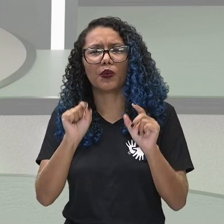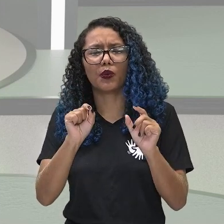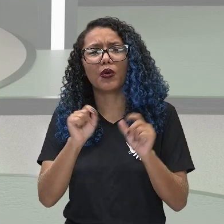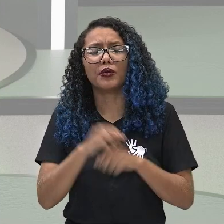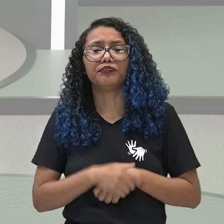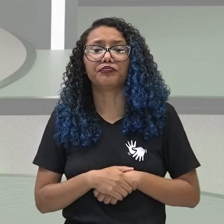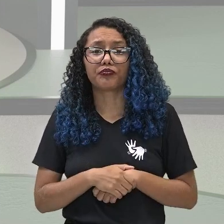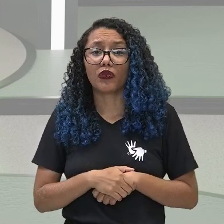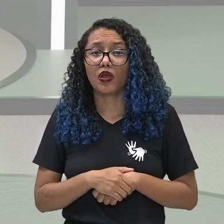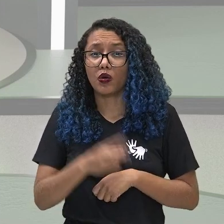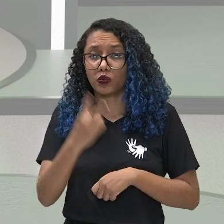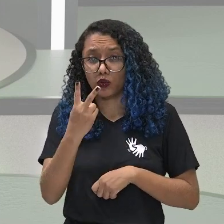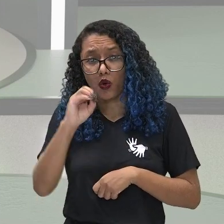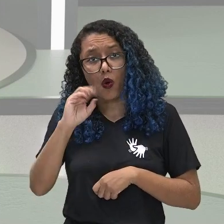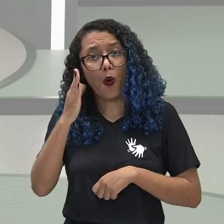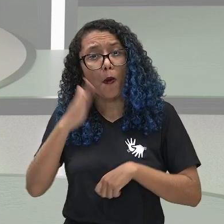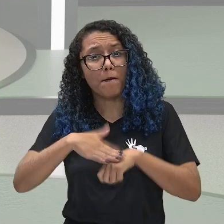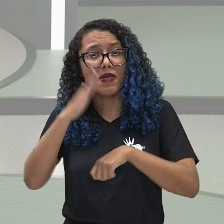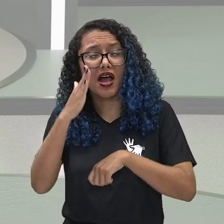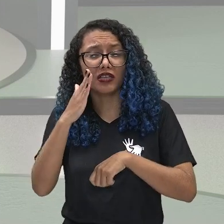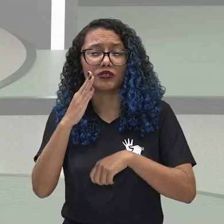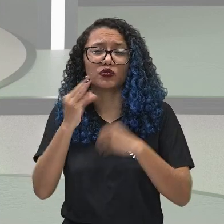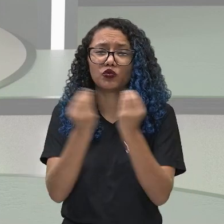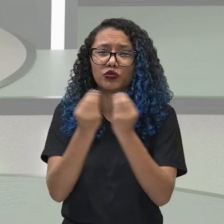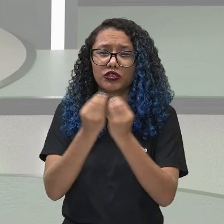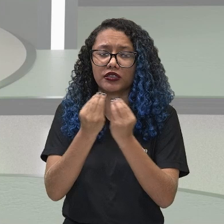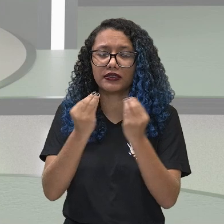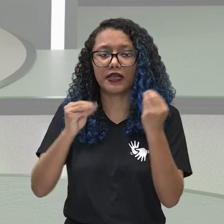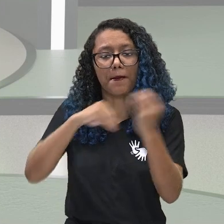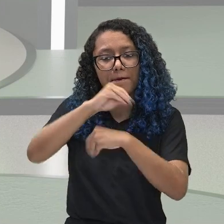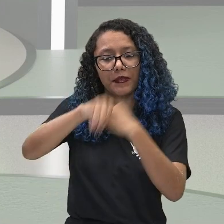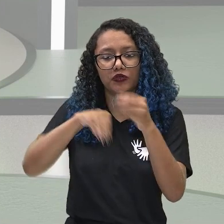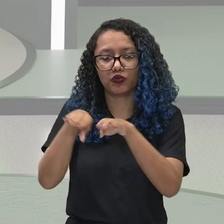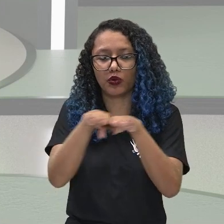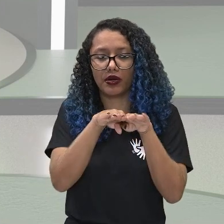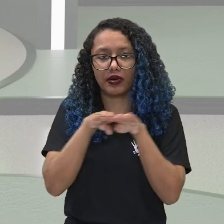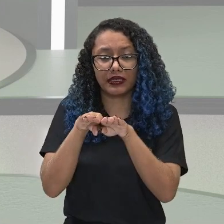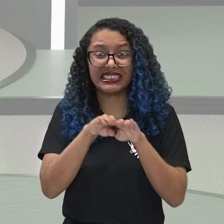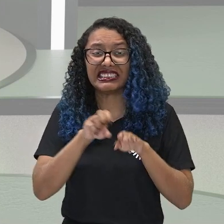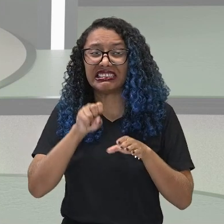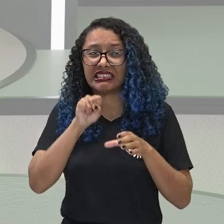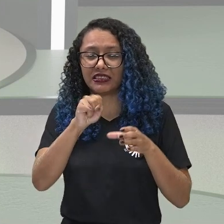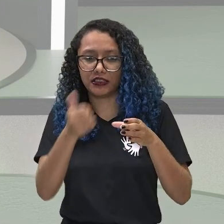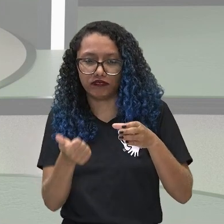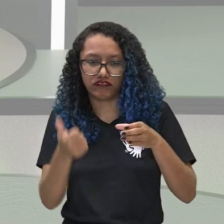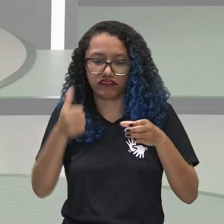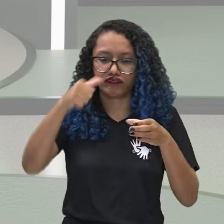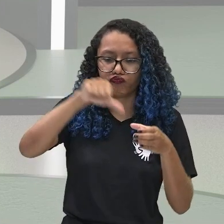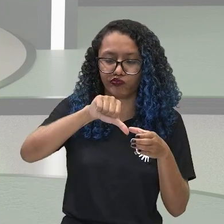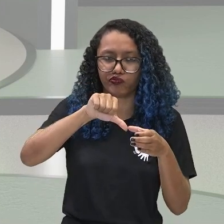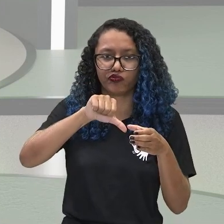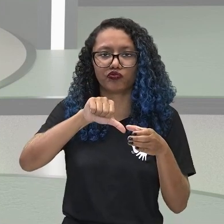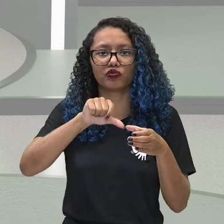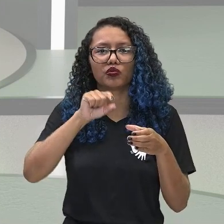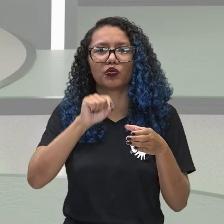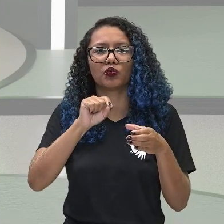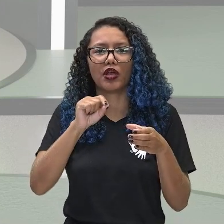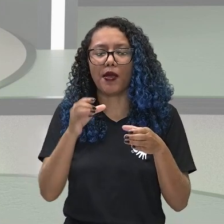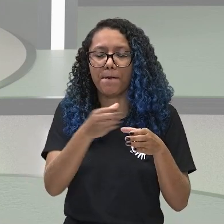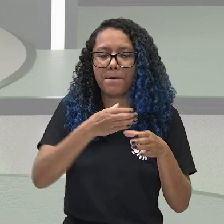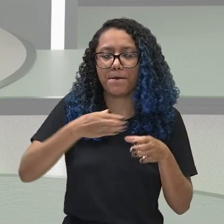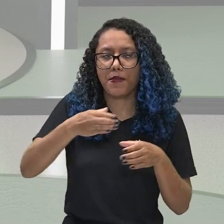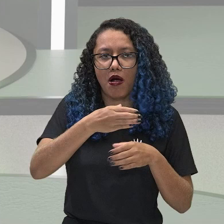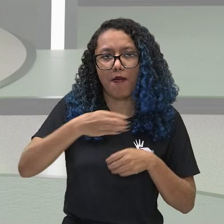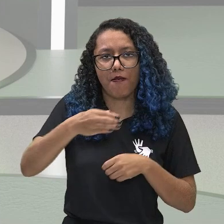mais substâncias, onde uma dissolvida na outra, certo, forma